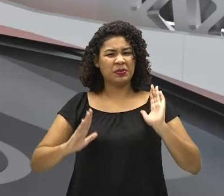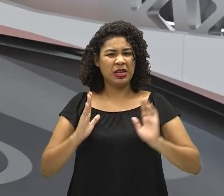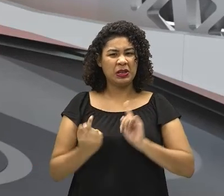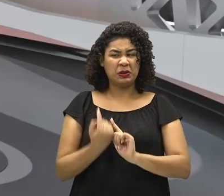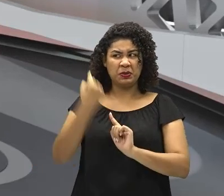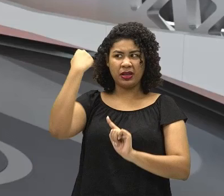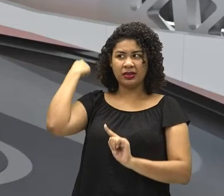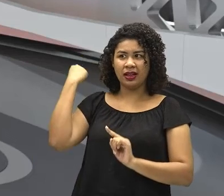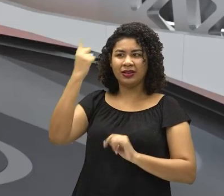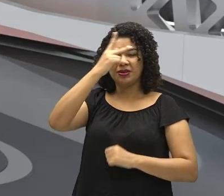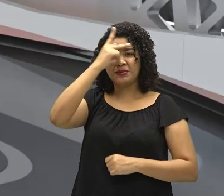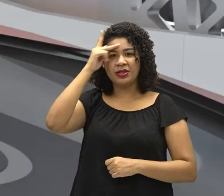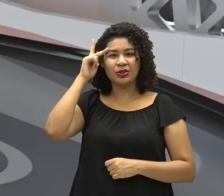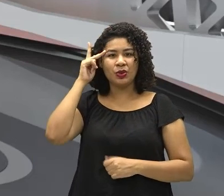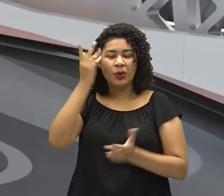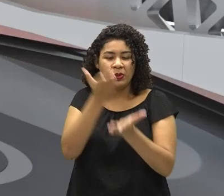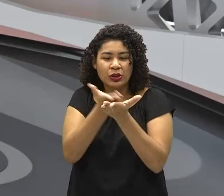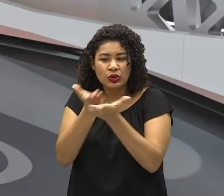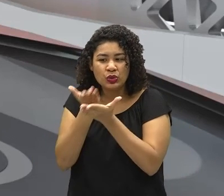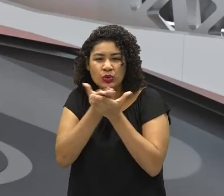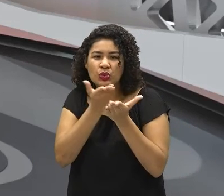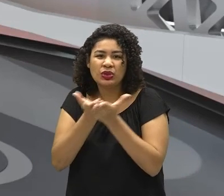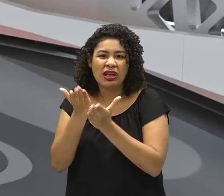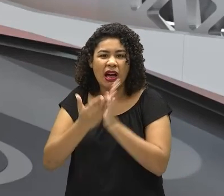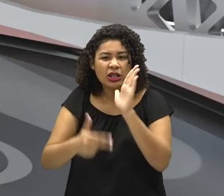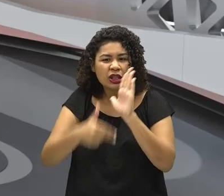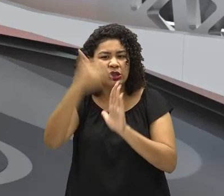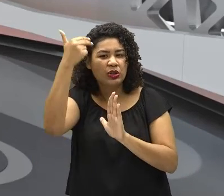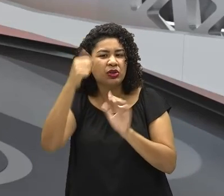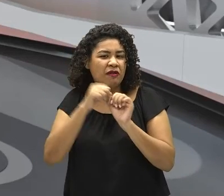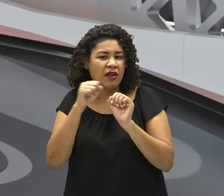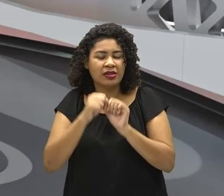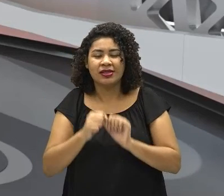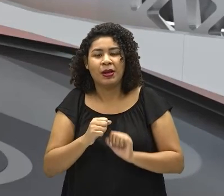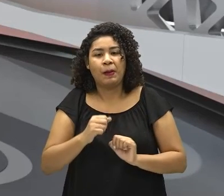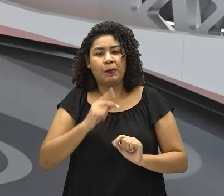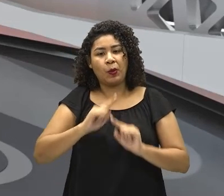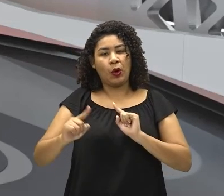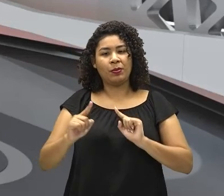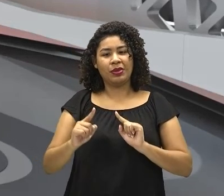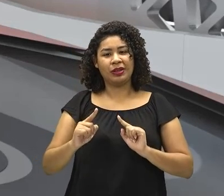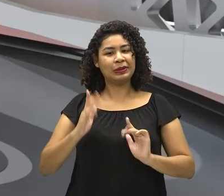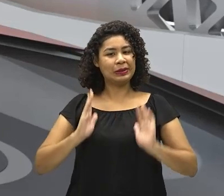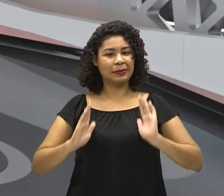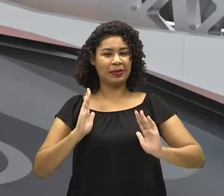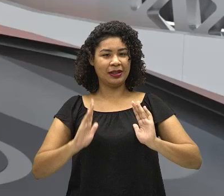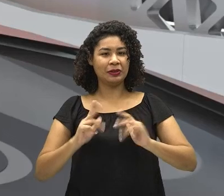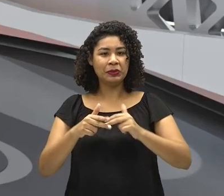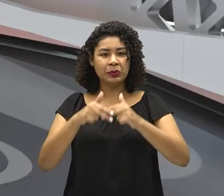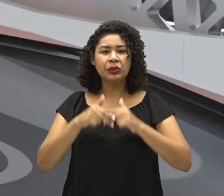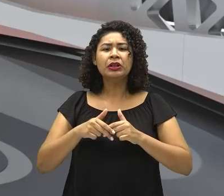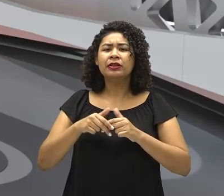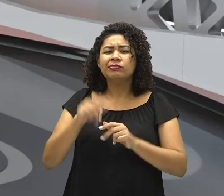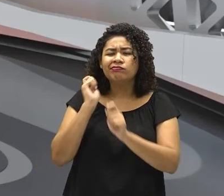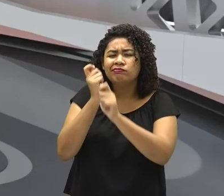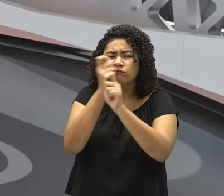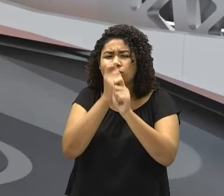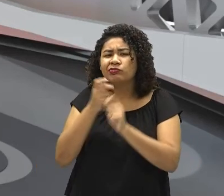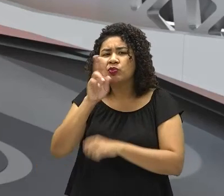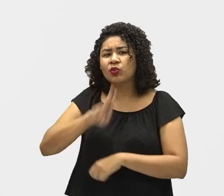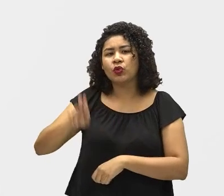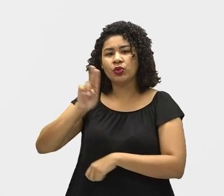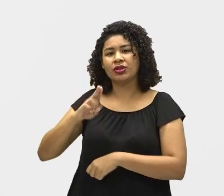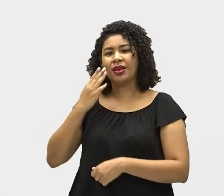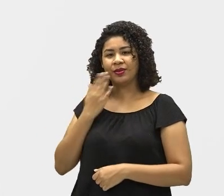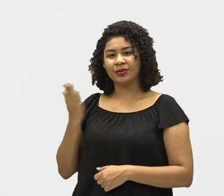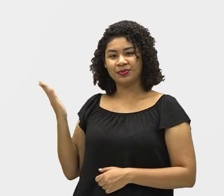pessoas que doavam seus corpos para a ciência para estudar ali a anatomia e fisiologia do corpo humano, então tinha que estudar na estátua de Davi.